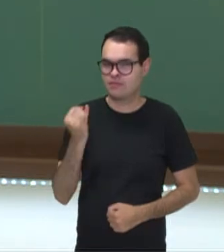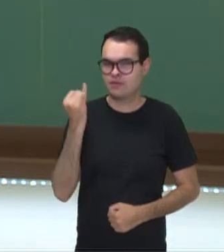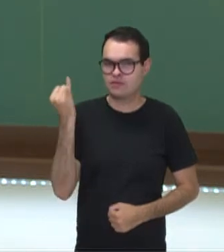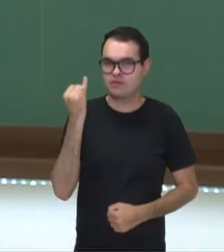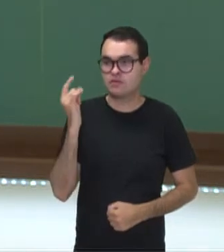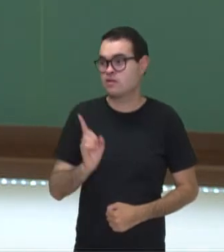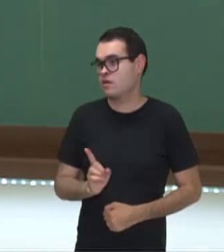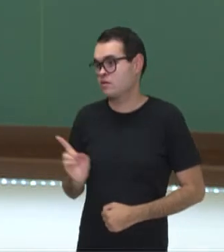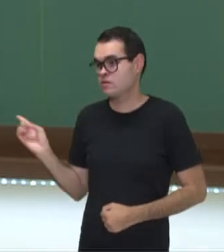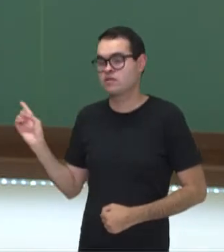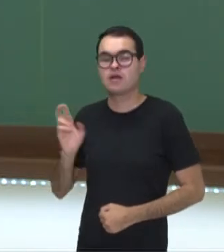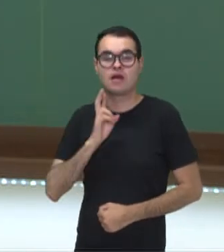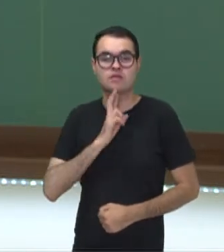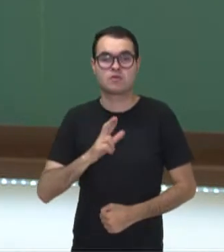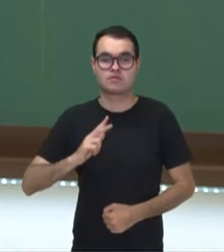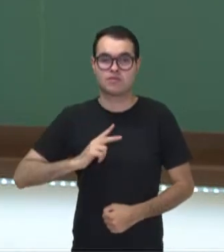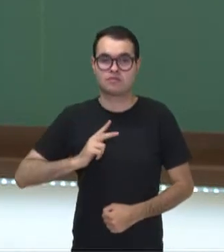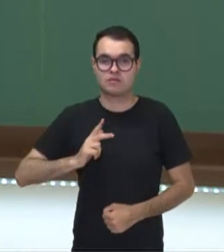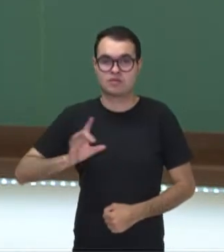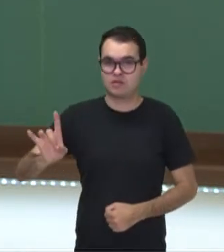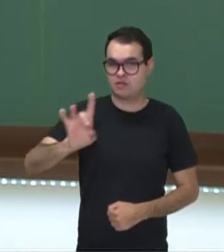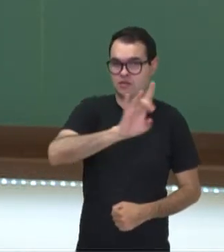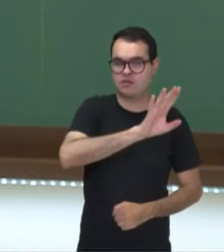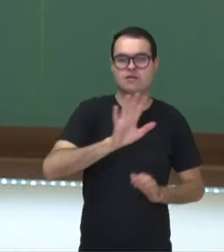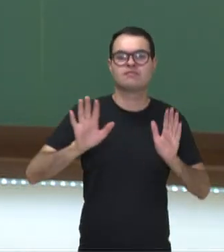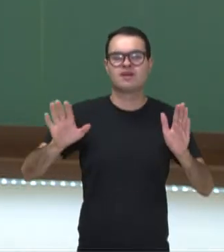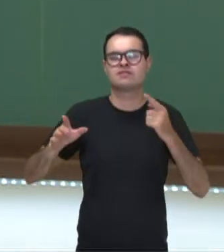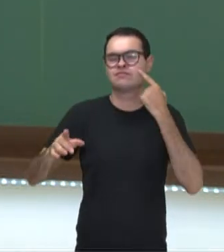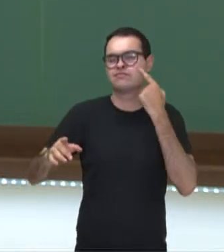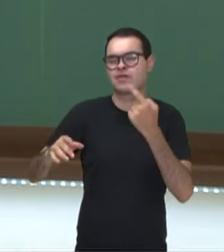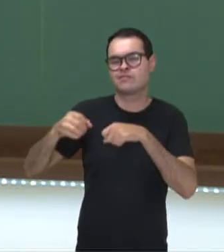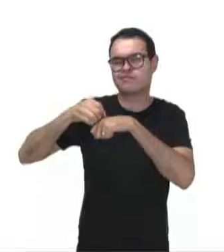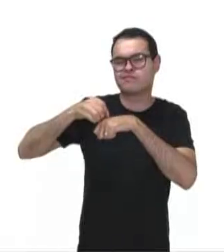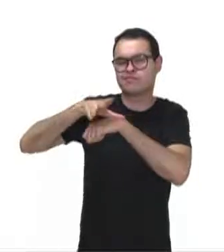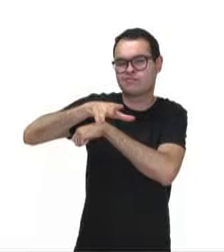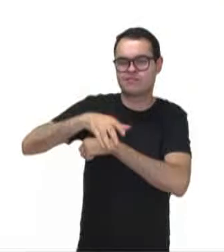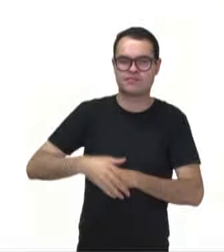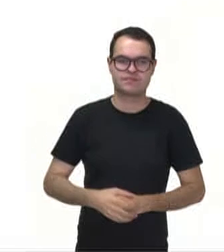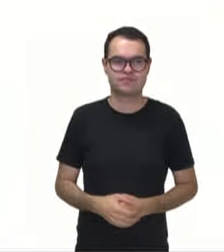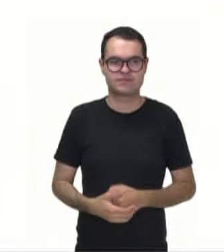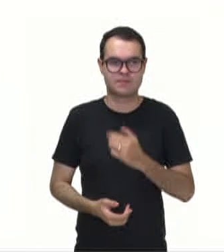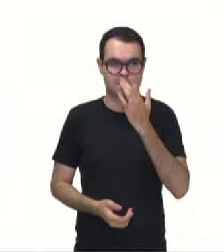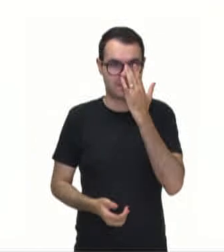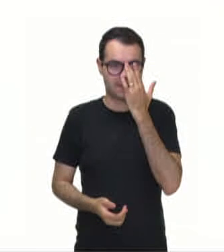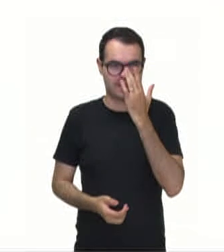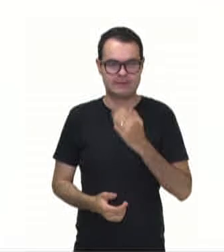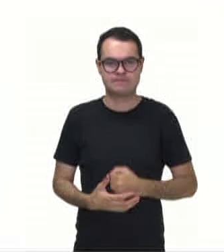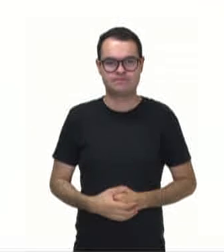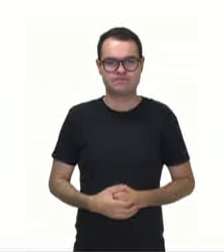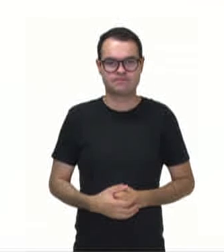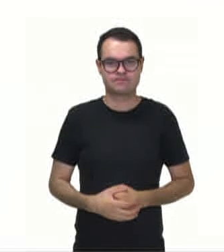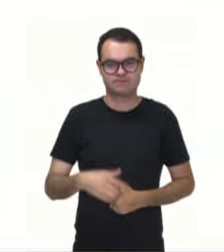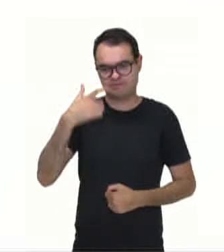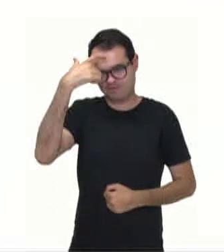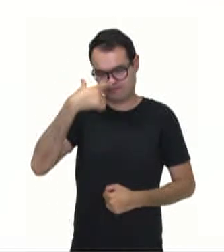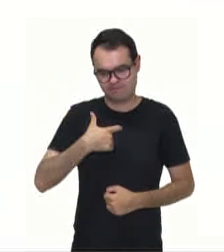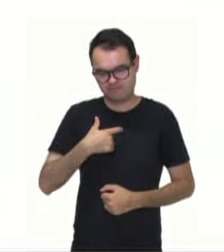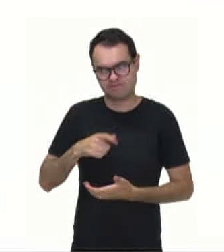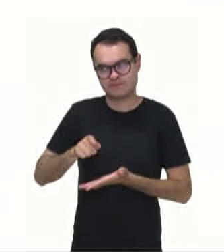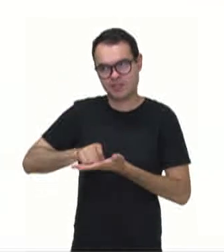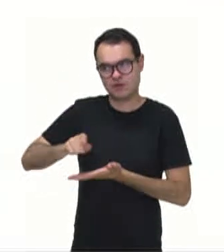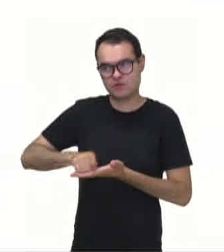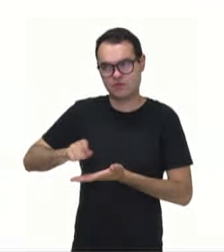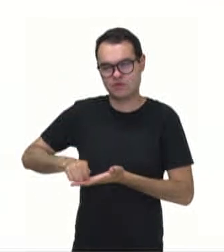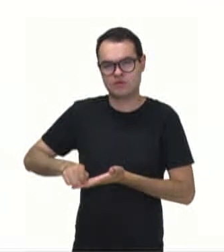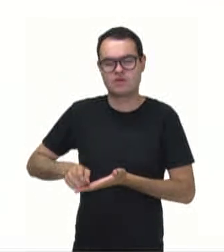é pessoal, tá? Vamos ver. Como escritor, escreveria